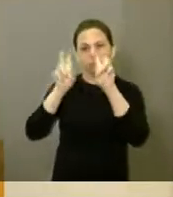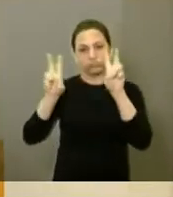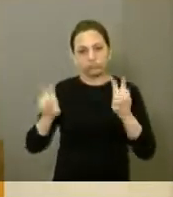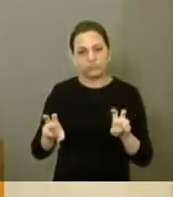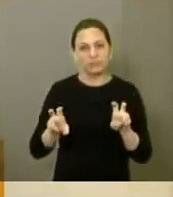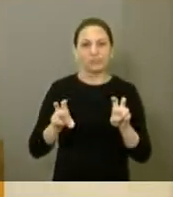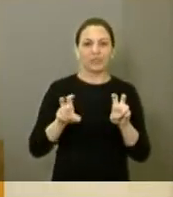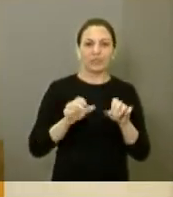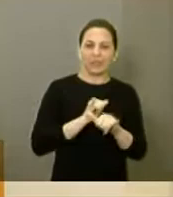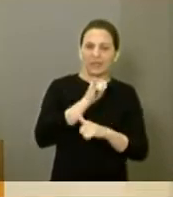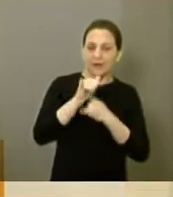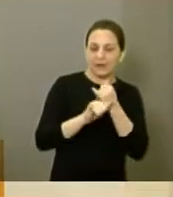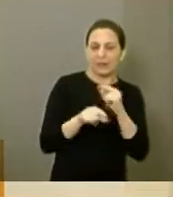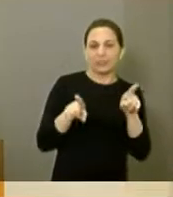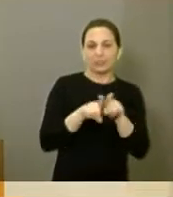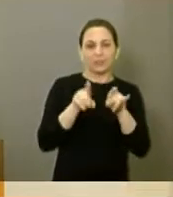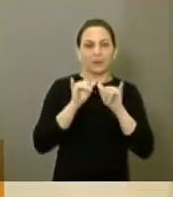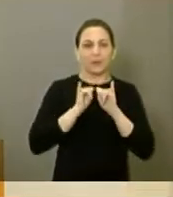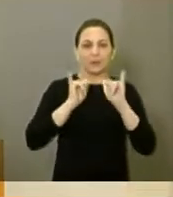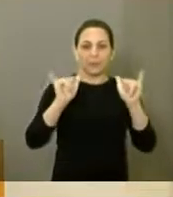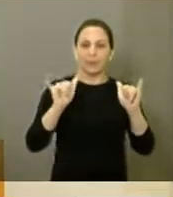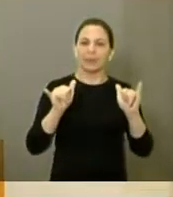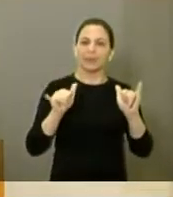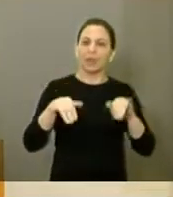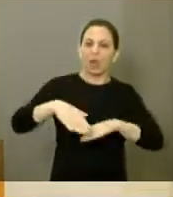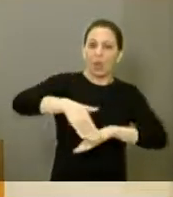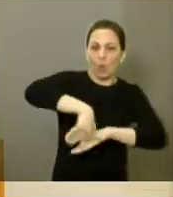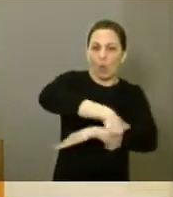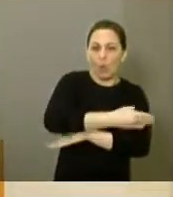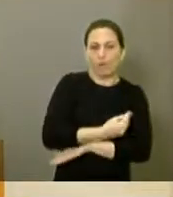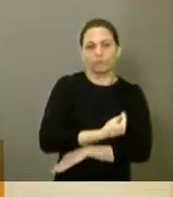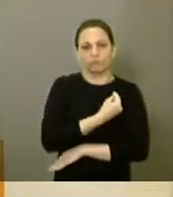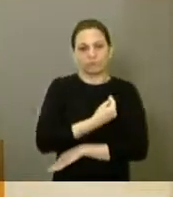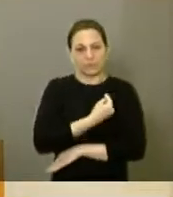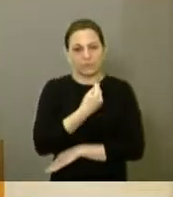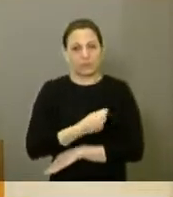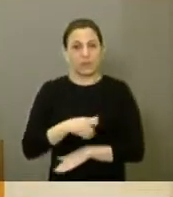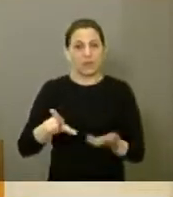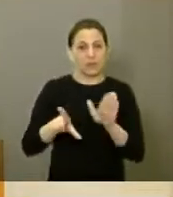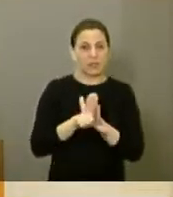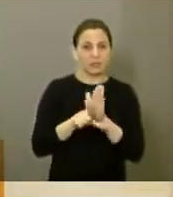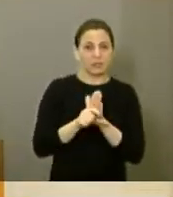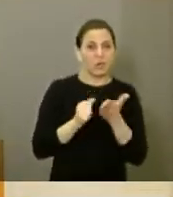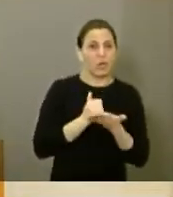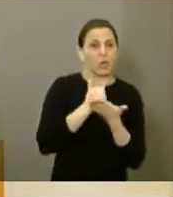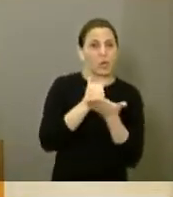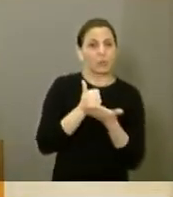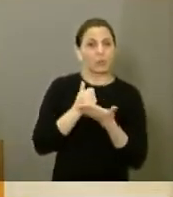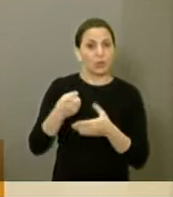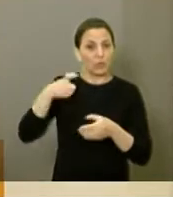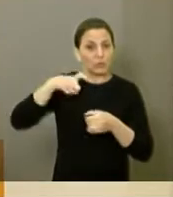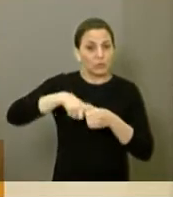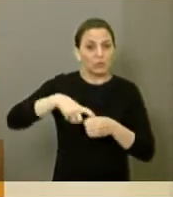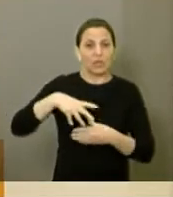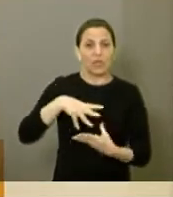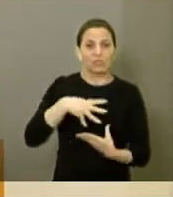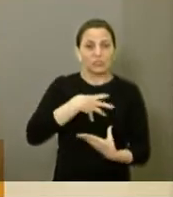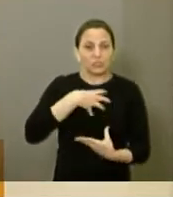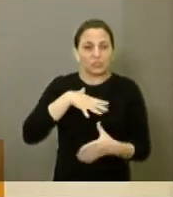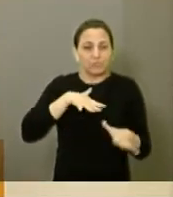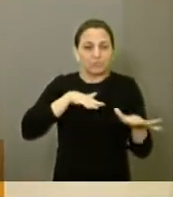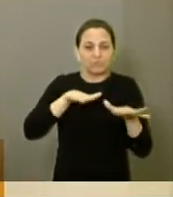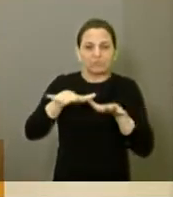virtuais então assim uma campanha muito presente na rua eu acho que a nova legislação ajudou bastante a retomar esse espírito militante